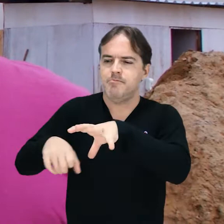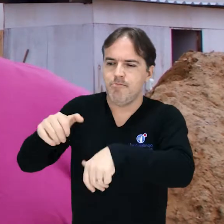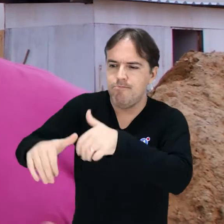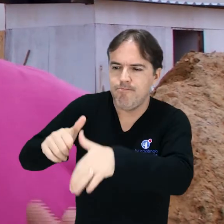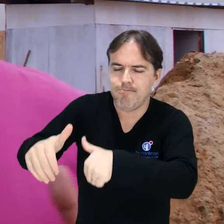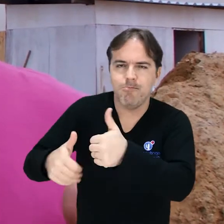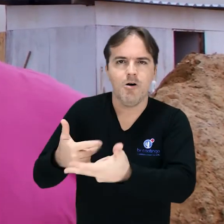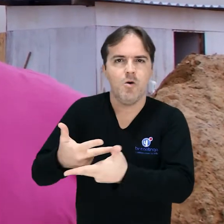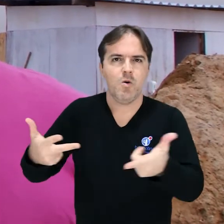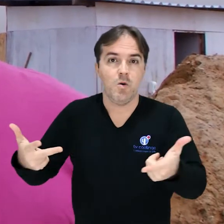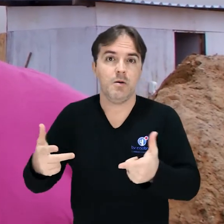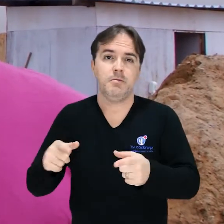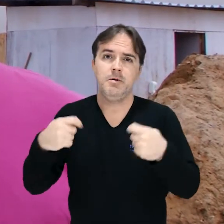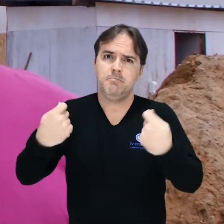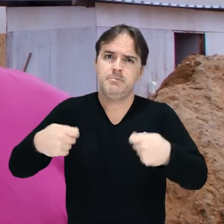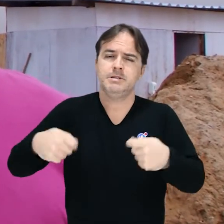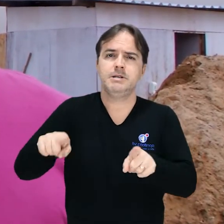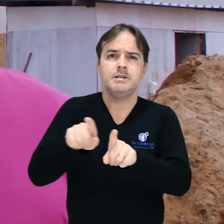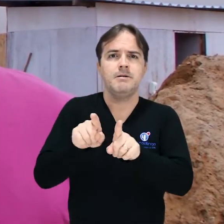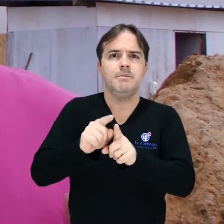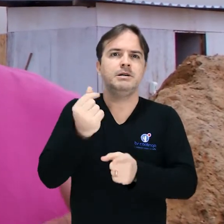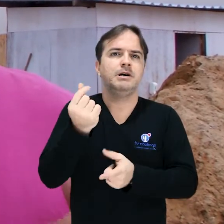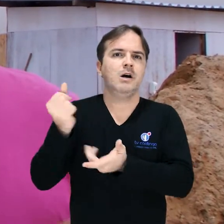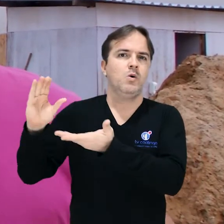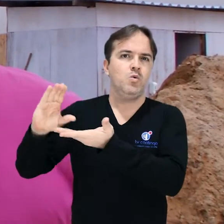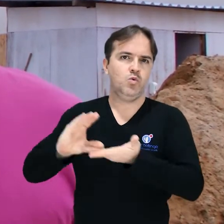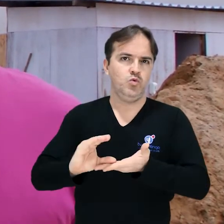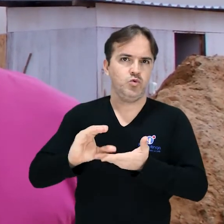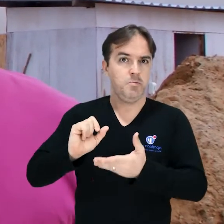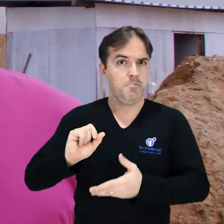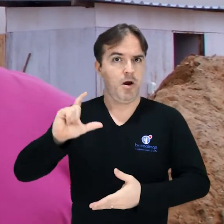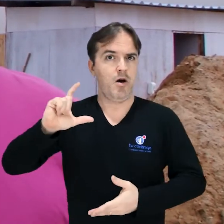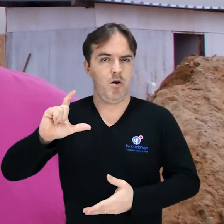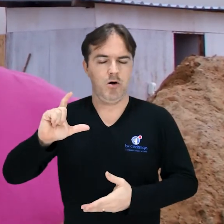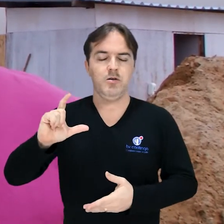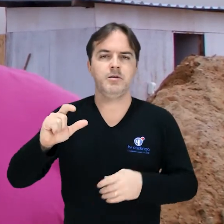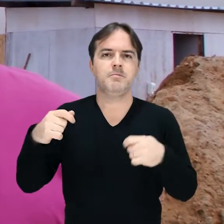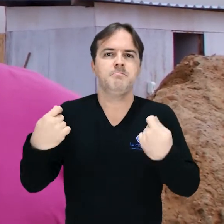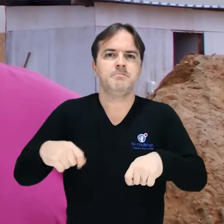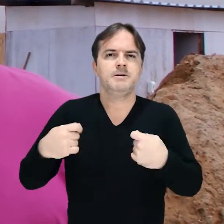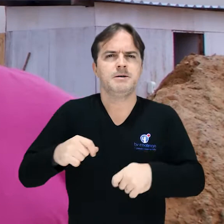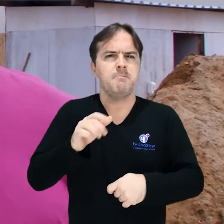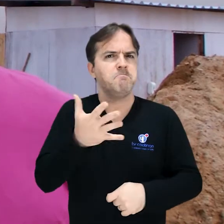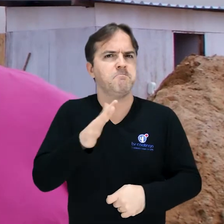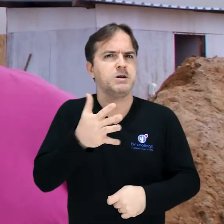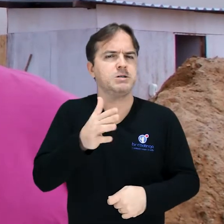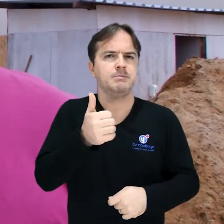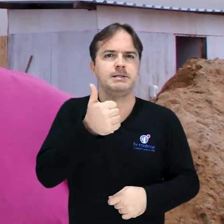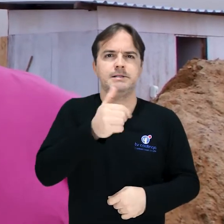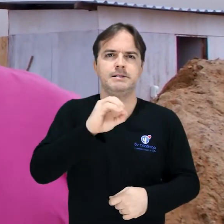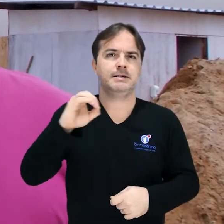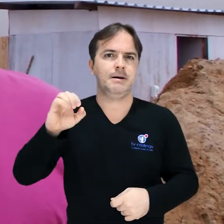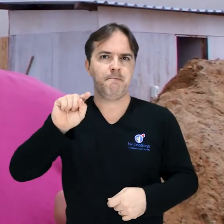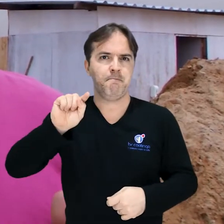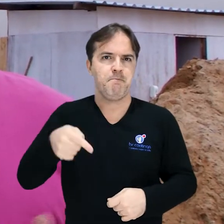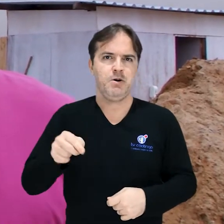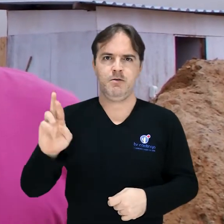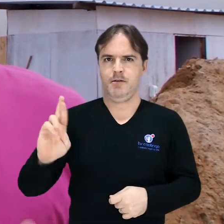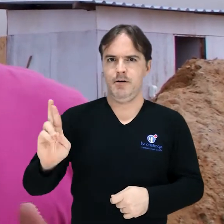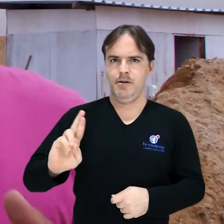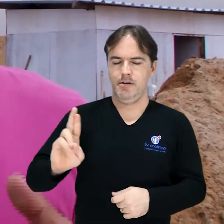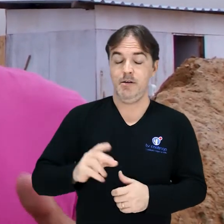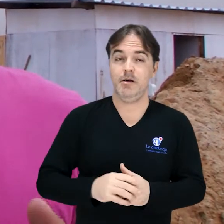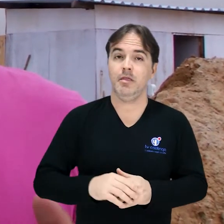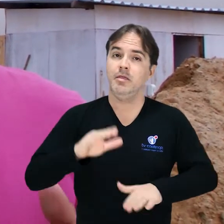escavações a mais. Então, a gente vai precisar de mais um recurso, pouco recurso. A gente vê em torno de R$ 100 mil. Então,